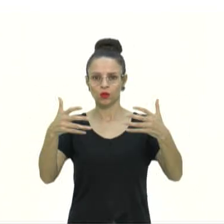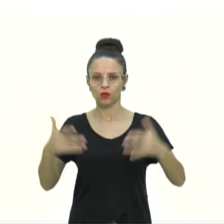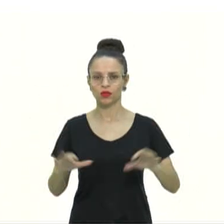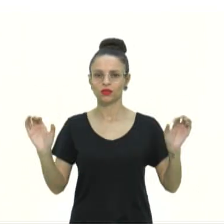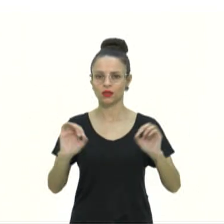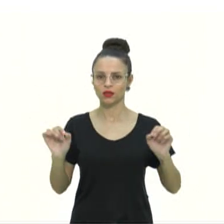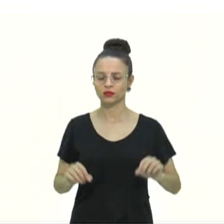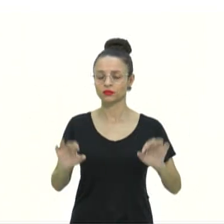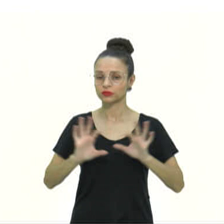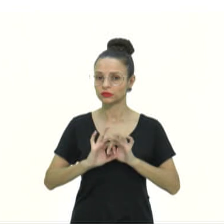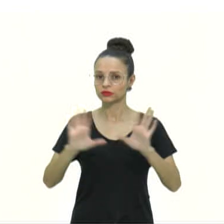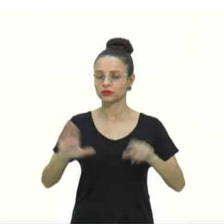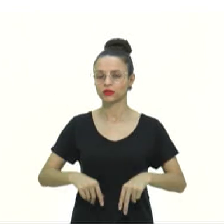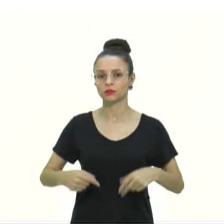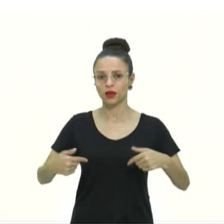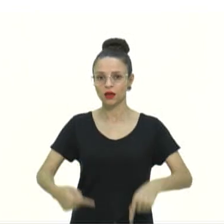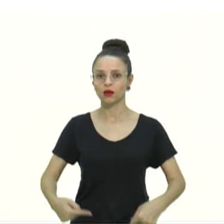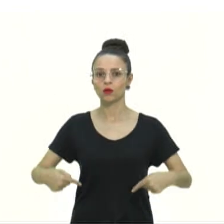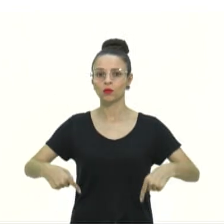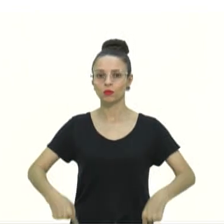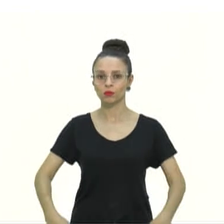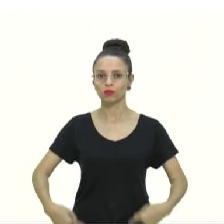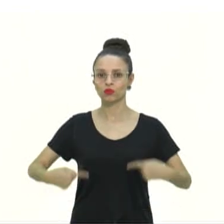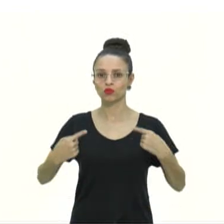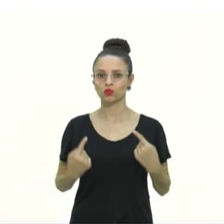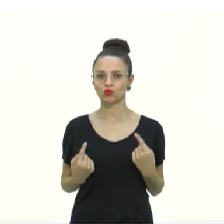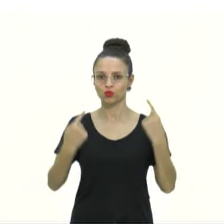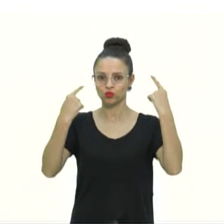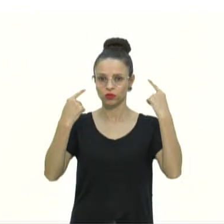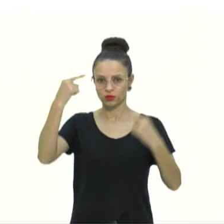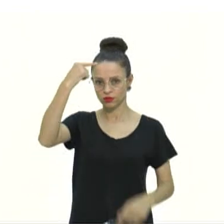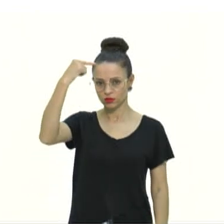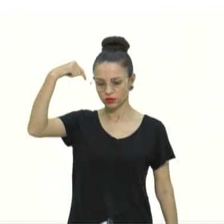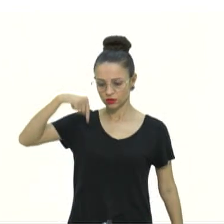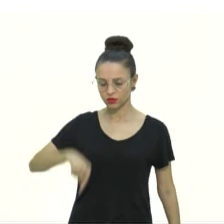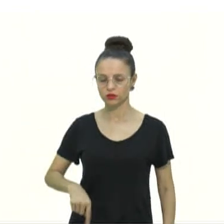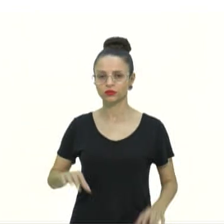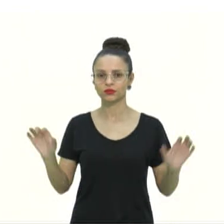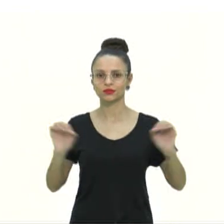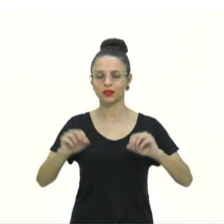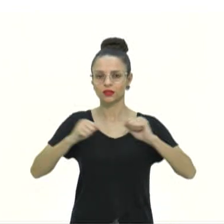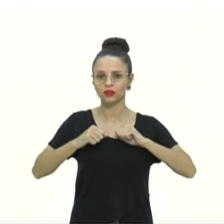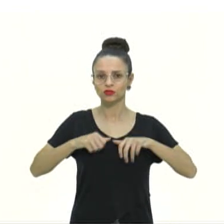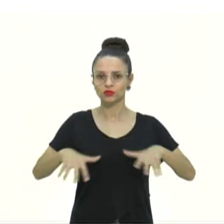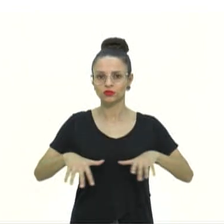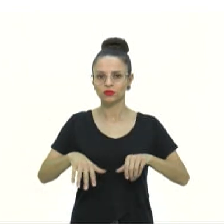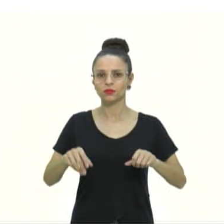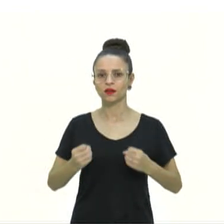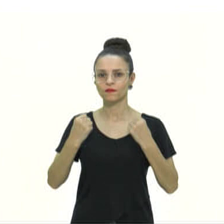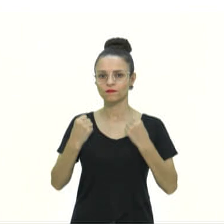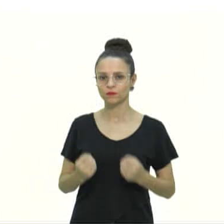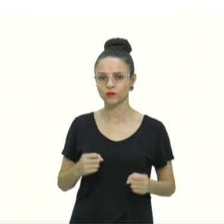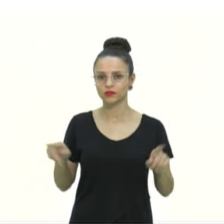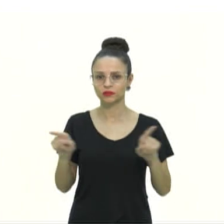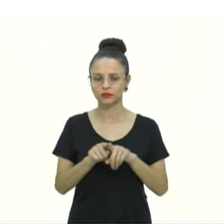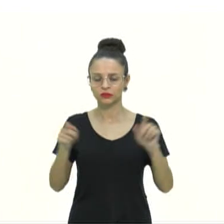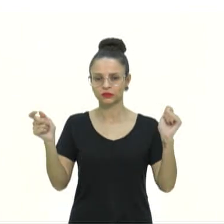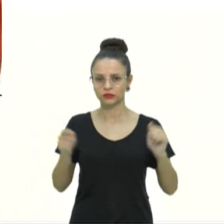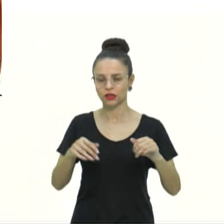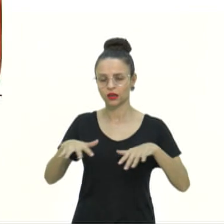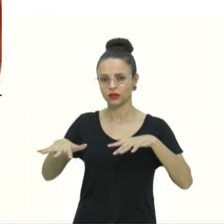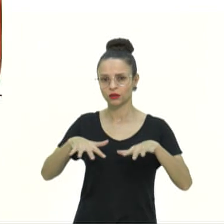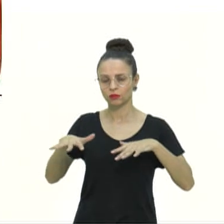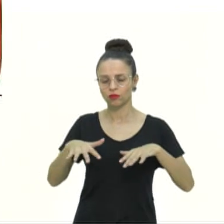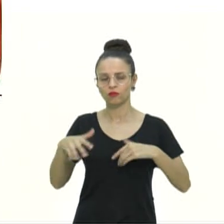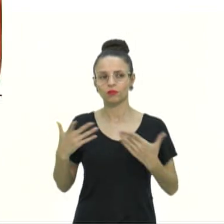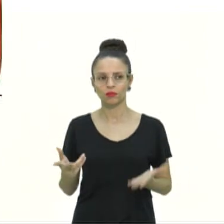seja transmitida desde a base até as extremidades sem se dissipar ou diminuir, né? Então, tem toda